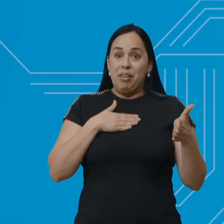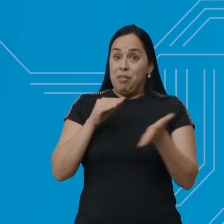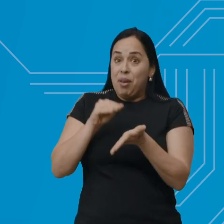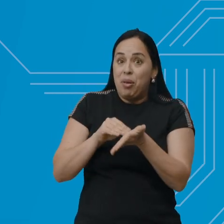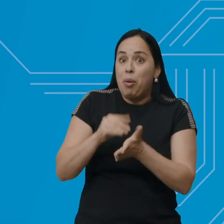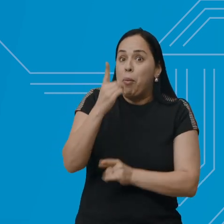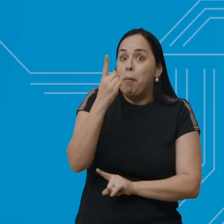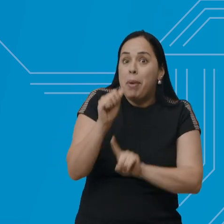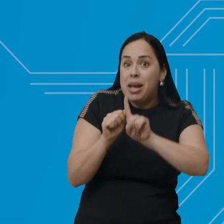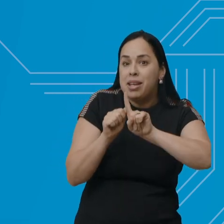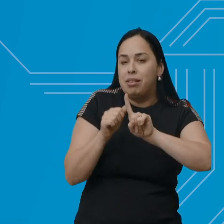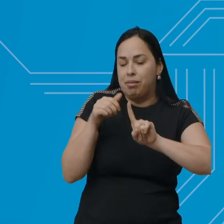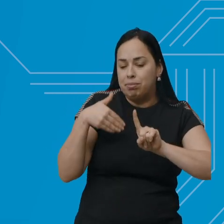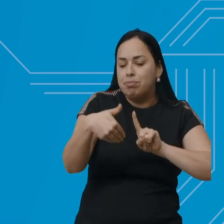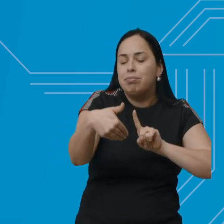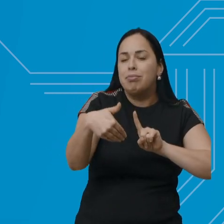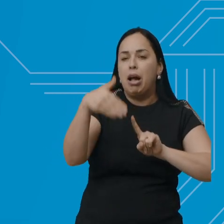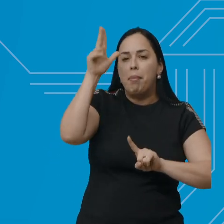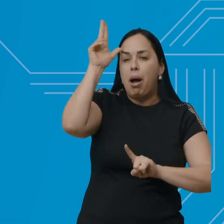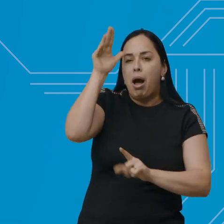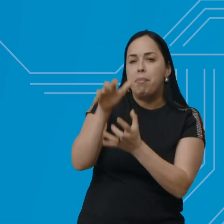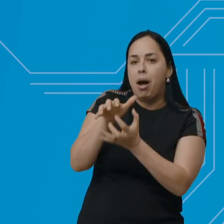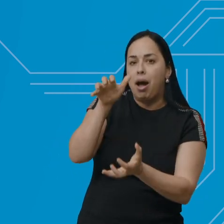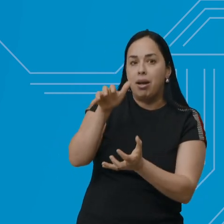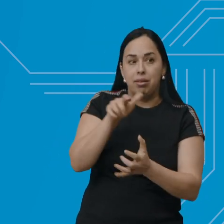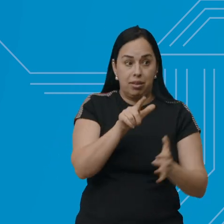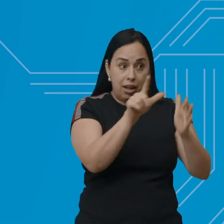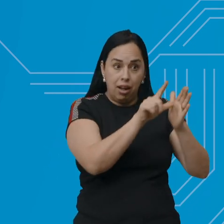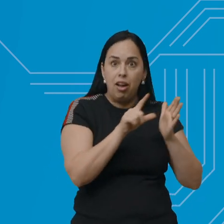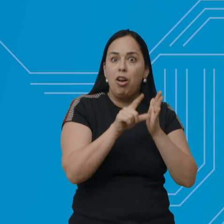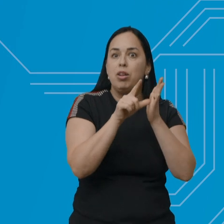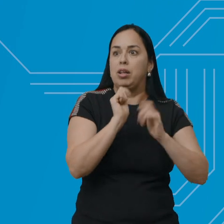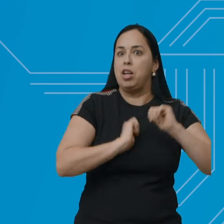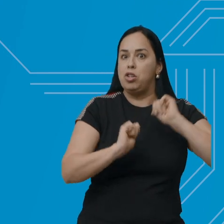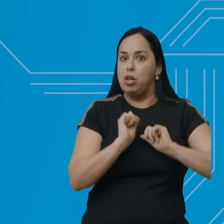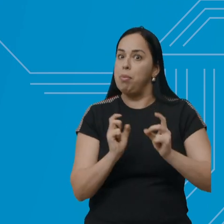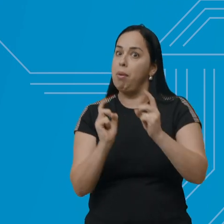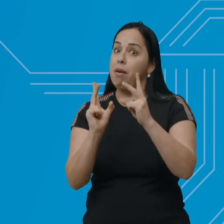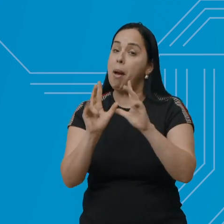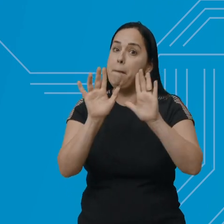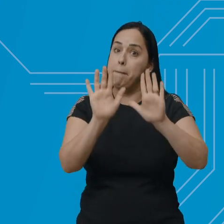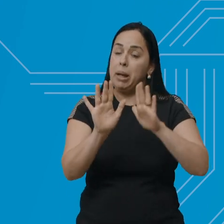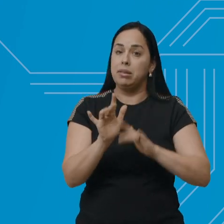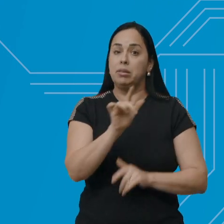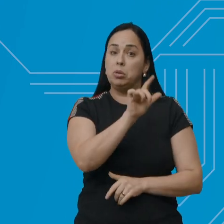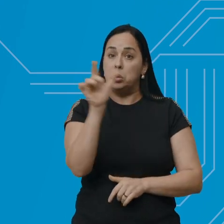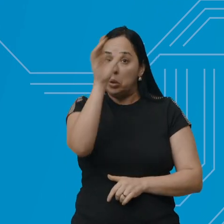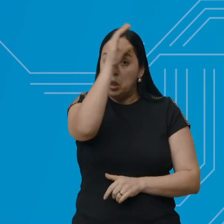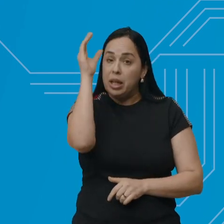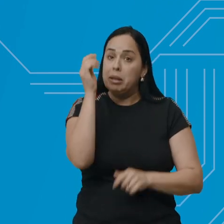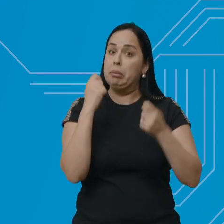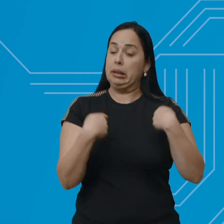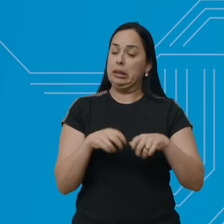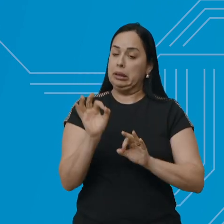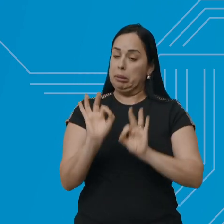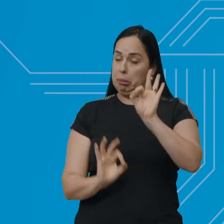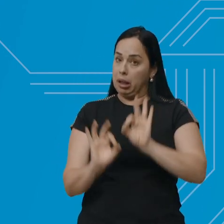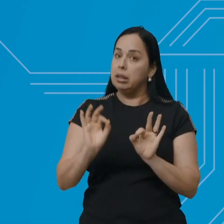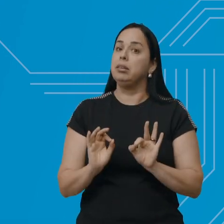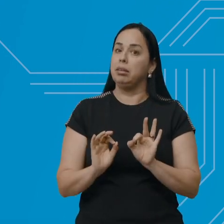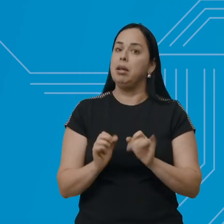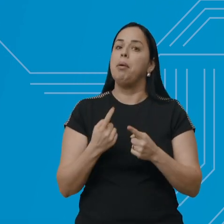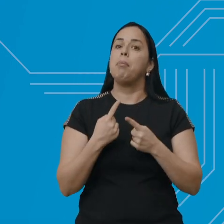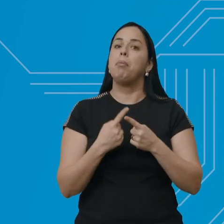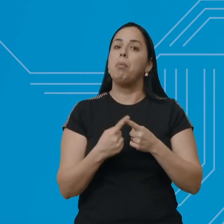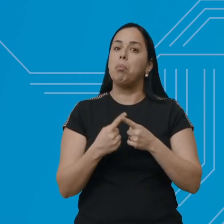mês da Páscoa, os empresários estão animados com a possibilidade de aumento nas vendas. Mas o consumidor precisa preparar o bolso.